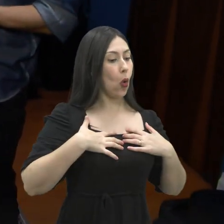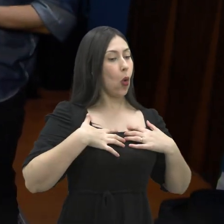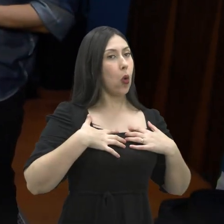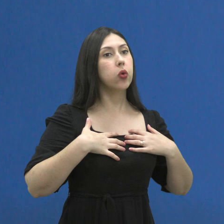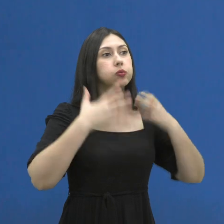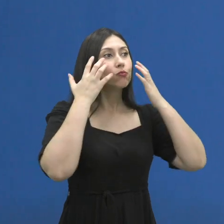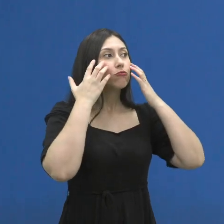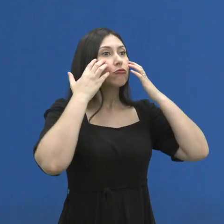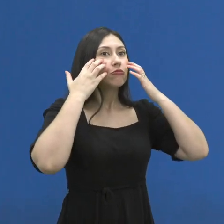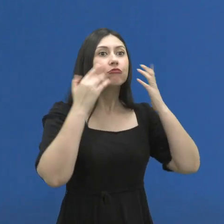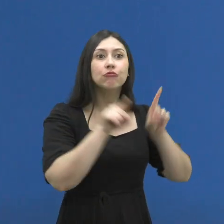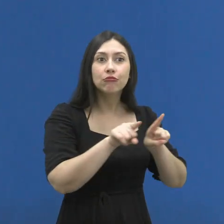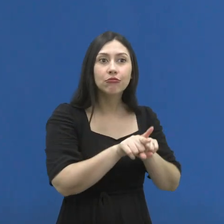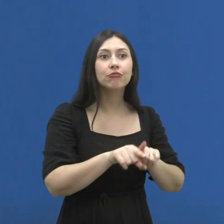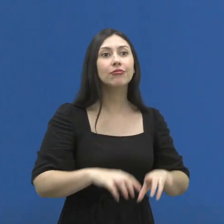nossa cabeça.